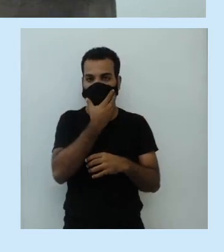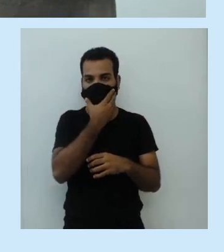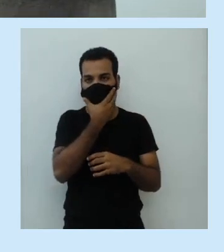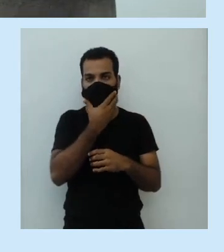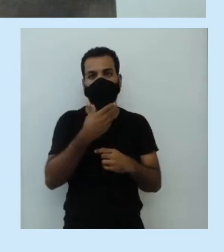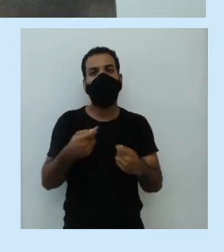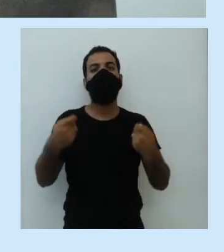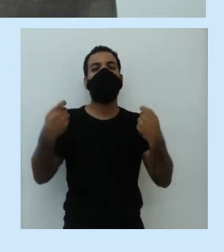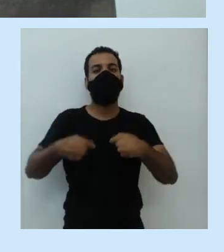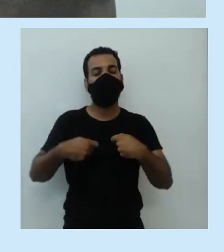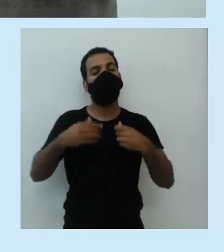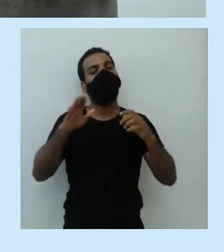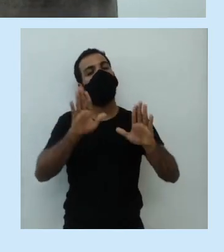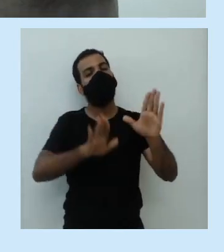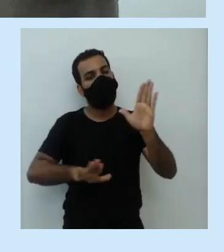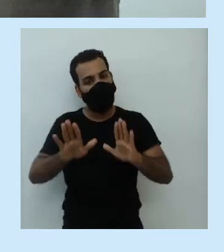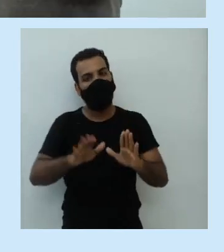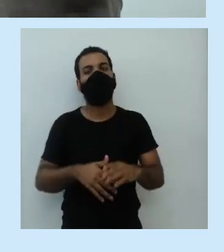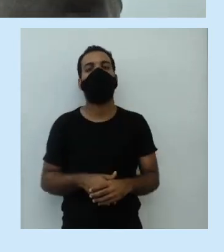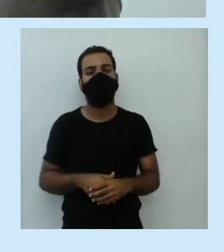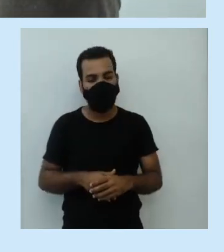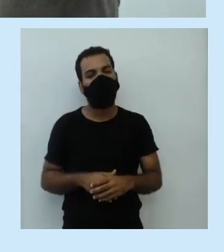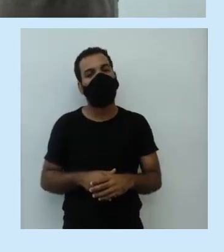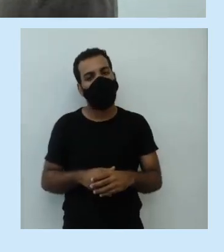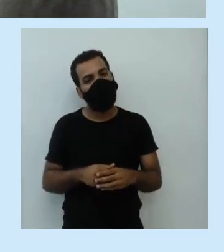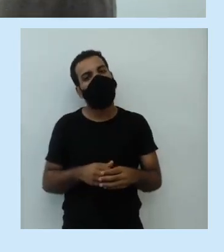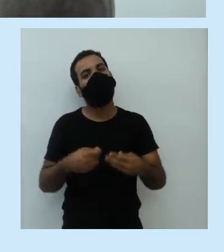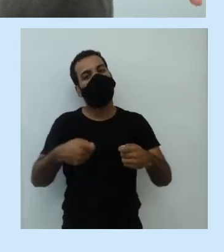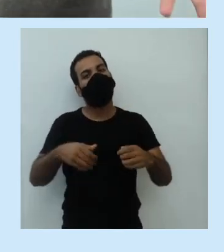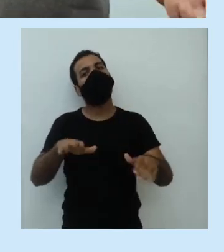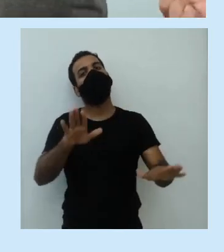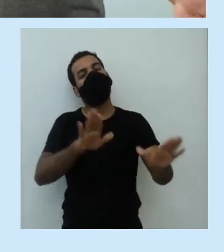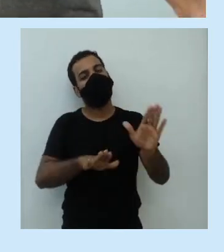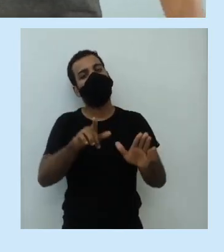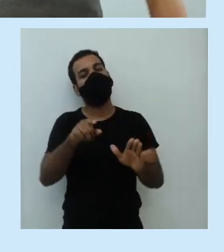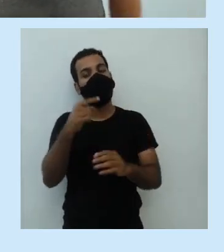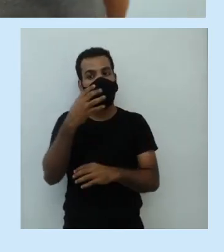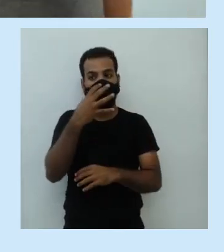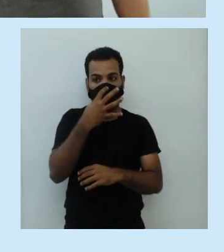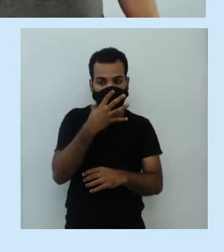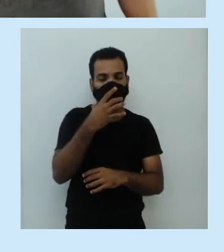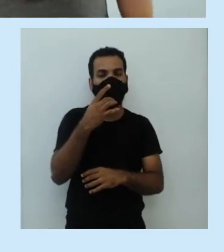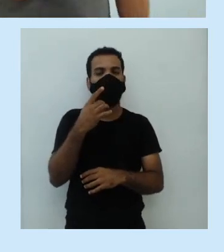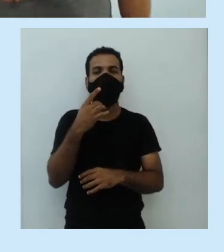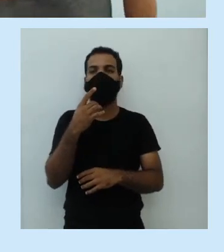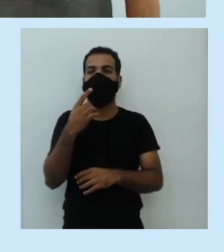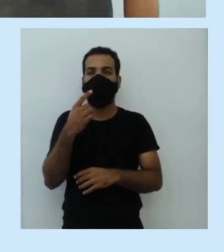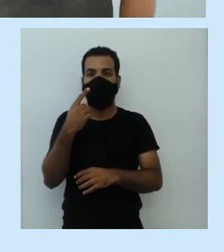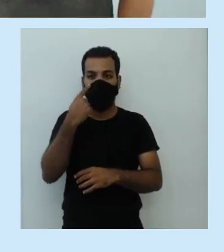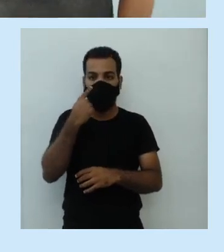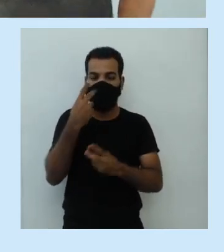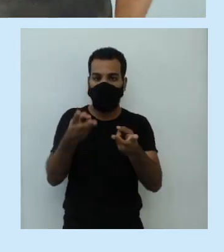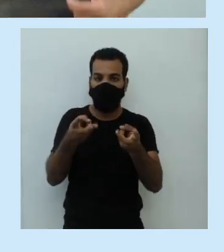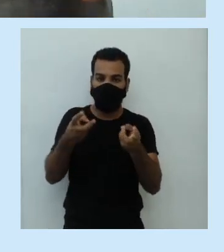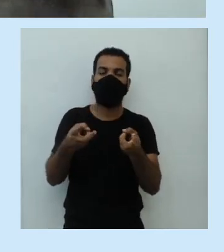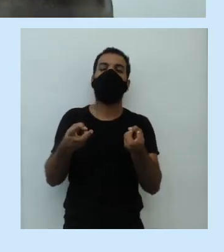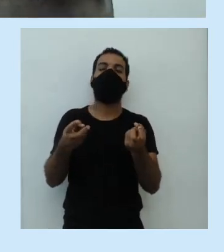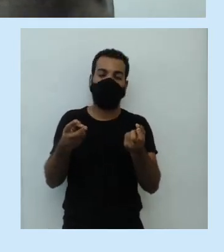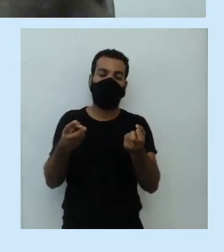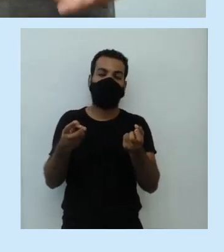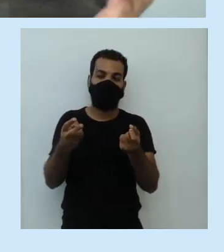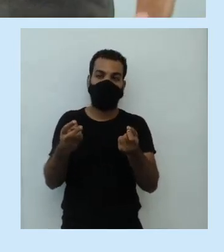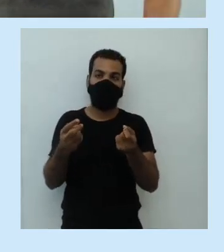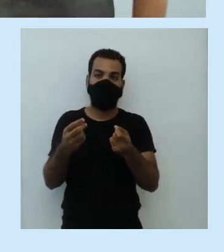gente precisa ter muito cuidado diante do que aquilo que a gente está nos nossos olhos. A gente